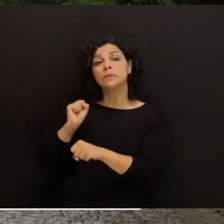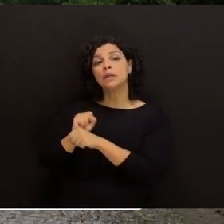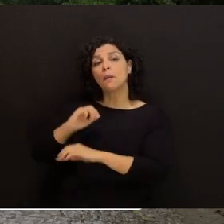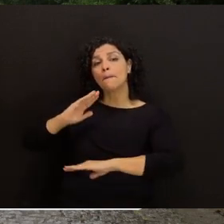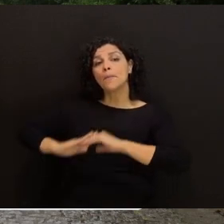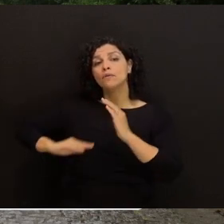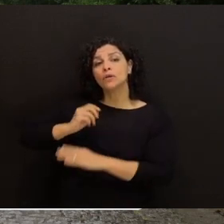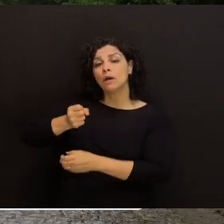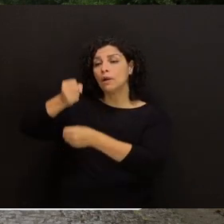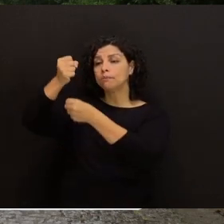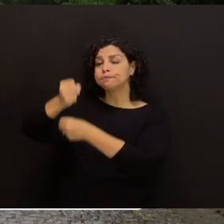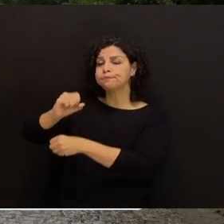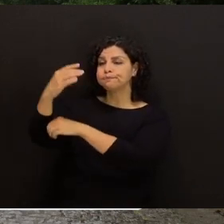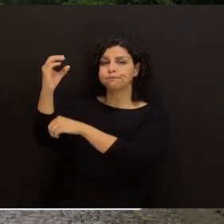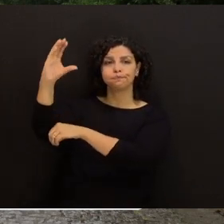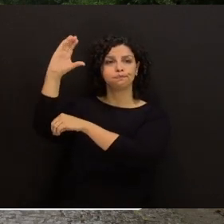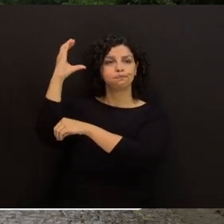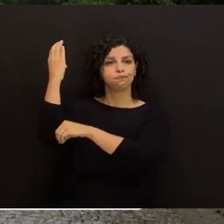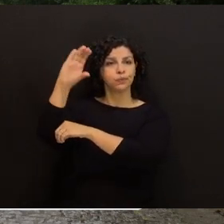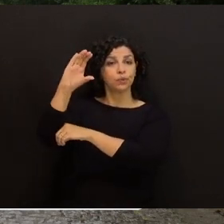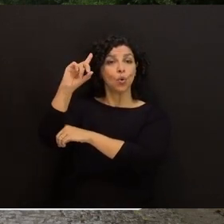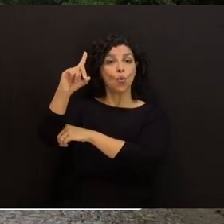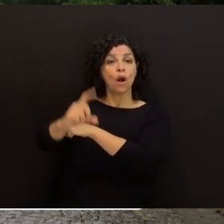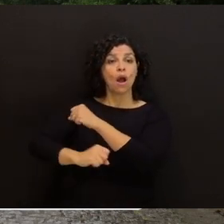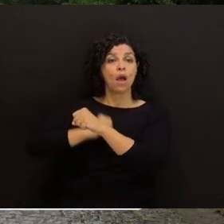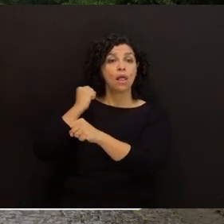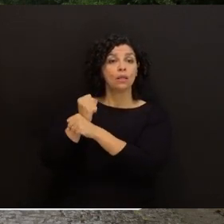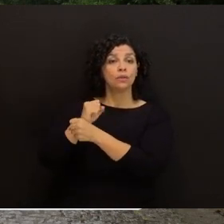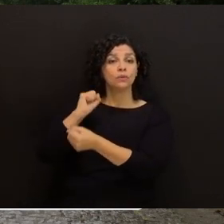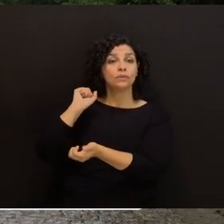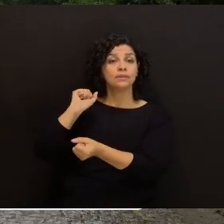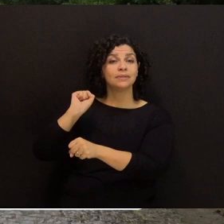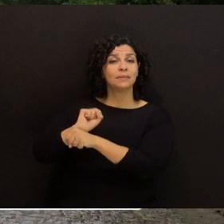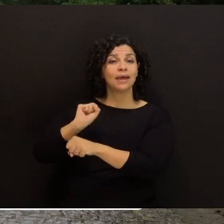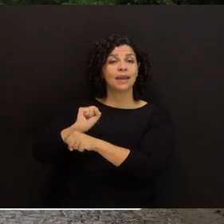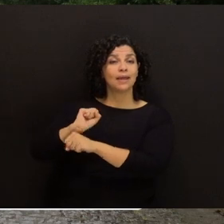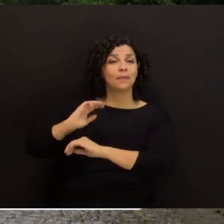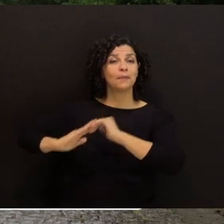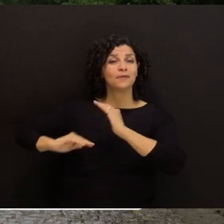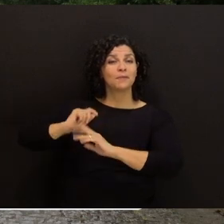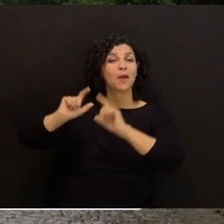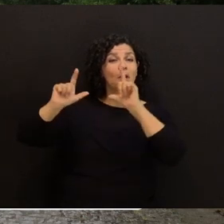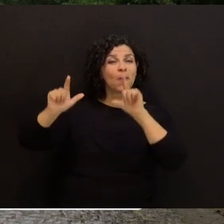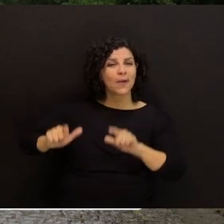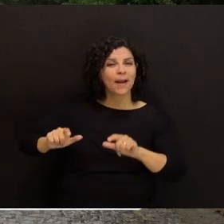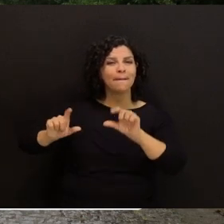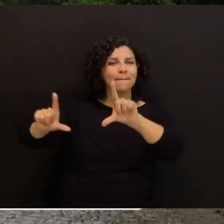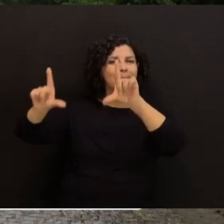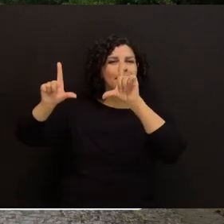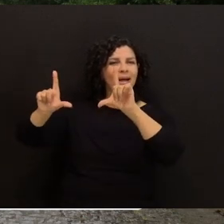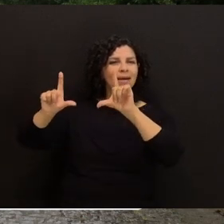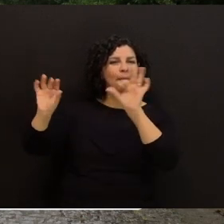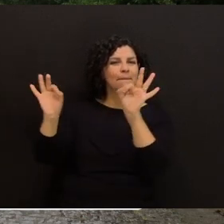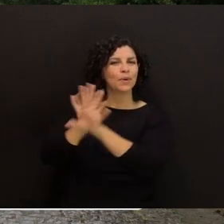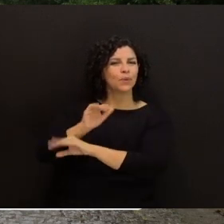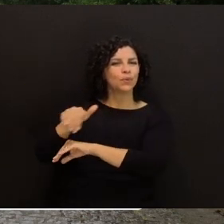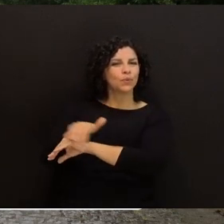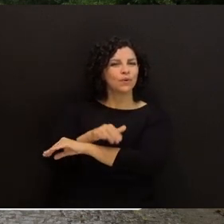instalado há mais de um ano porque quando nós destinamos essas emendas